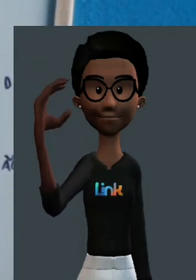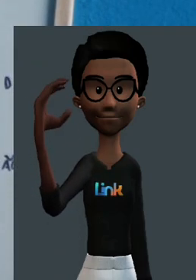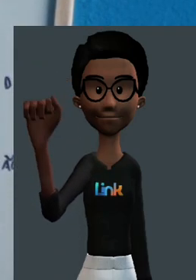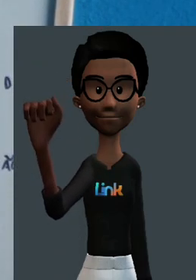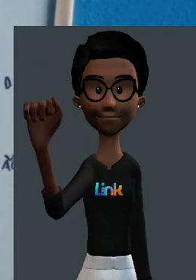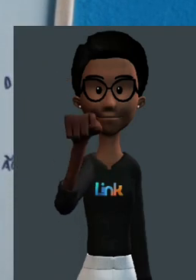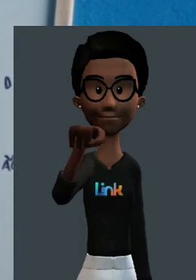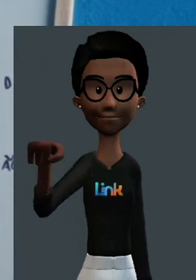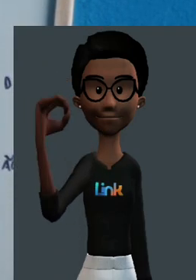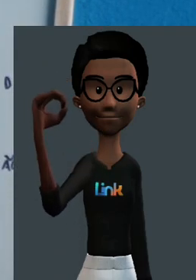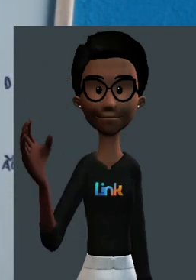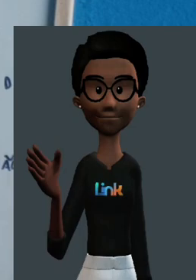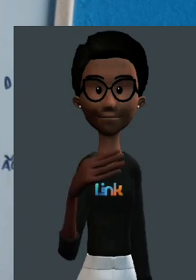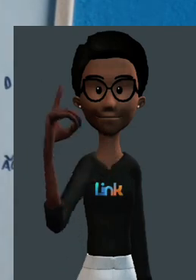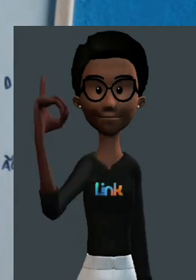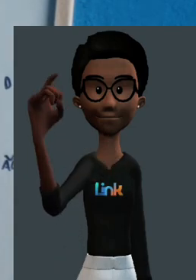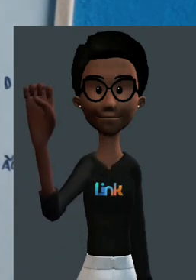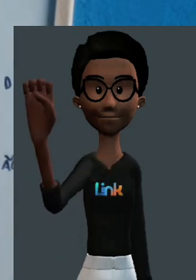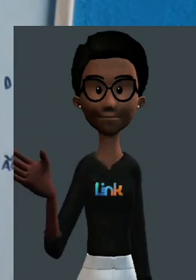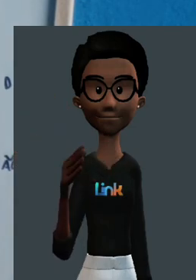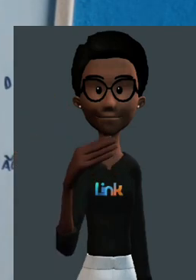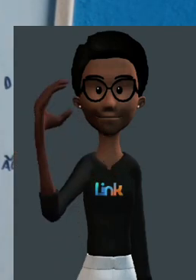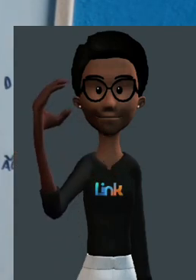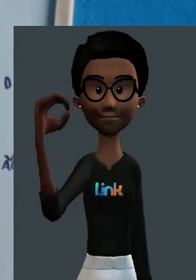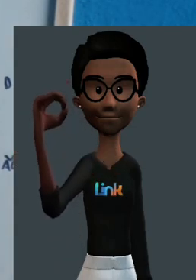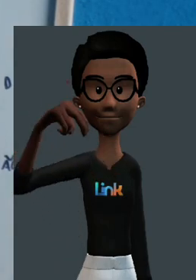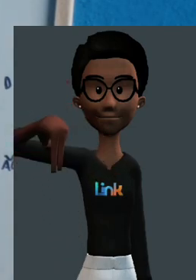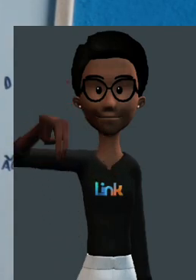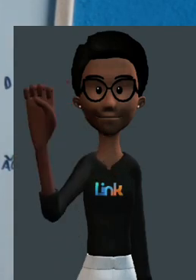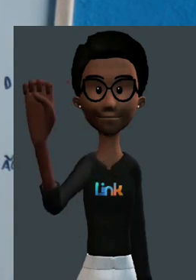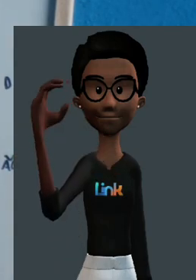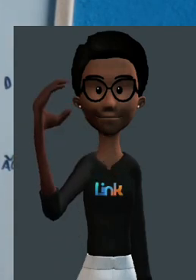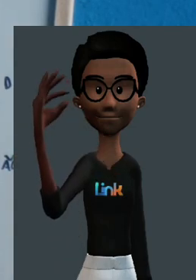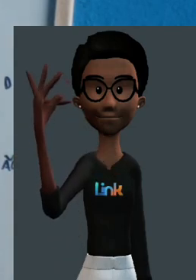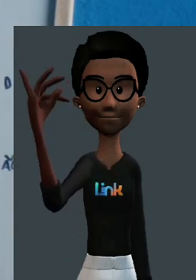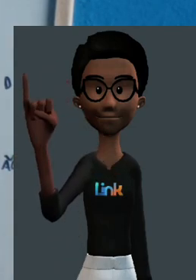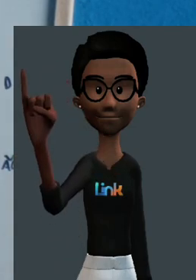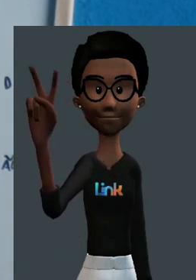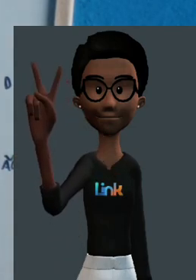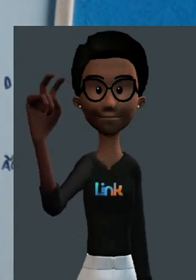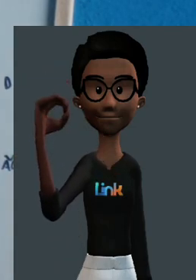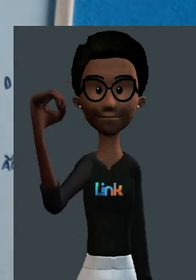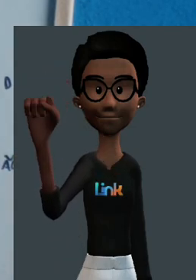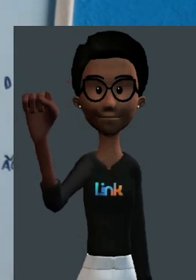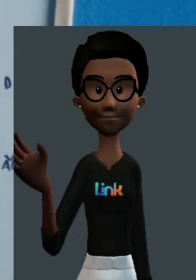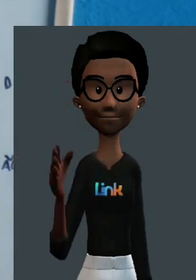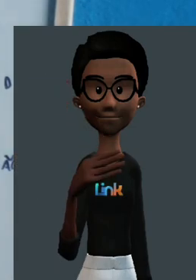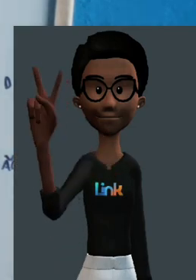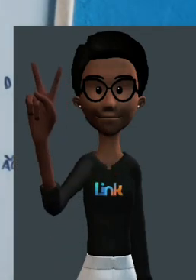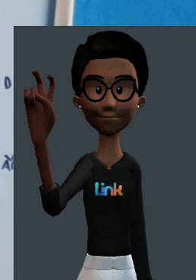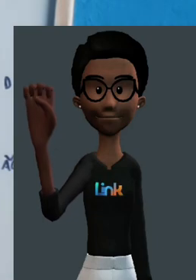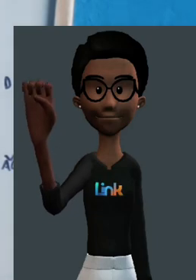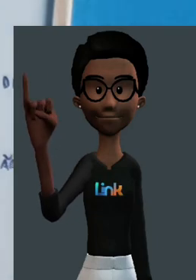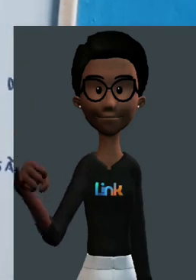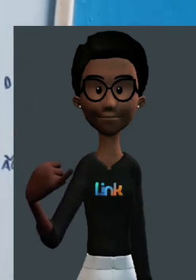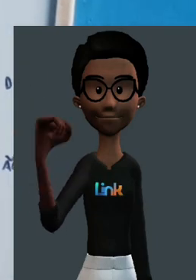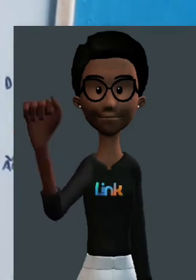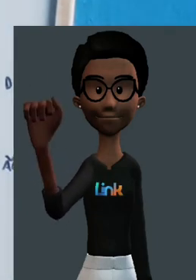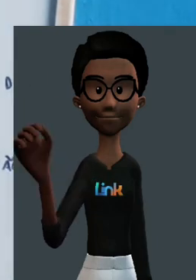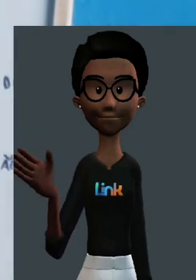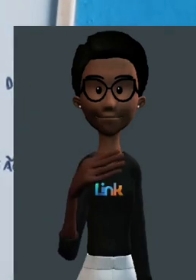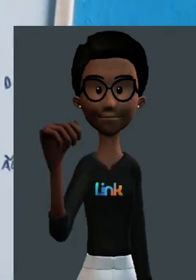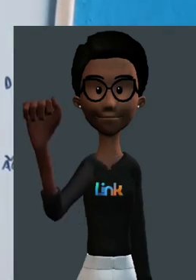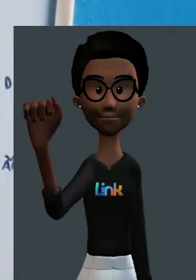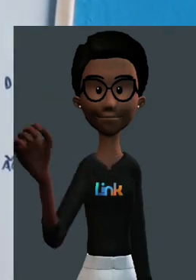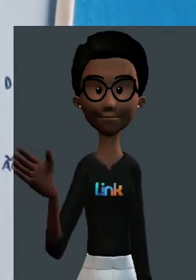o hiperbato, que é uma inversão sintática. Aqui nessa frase, feliz ele estava. O